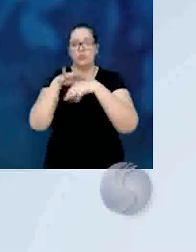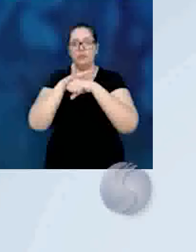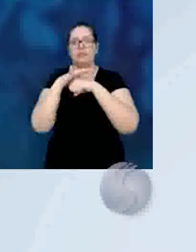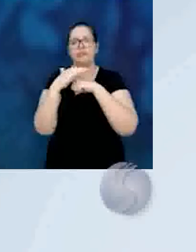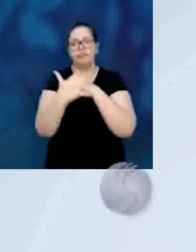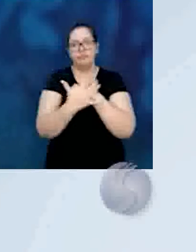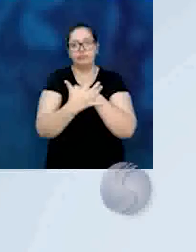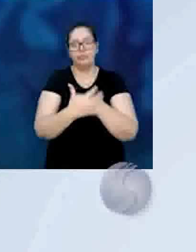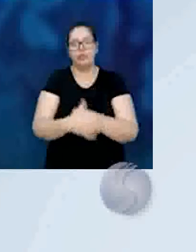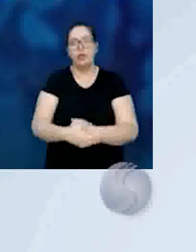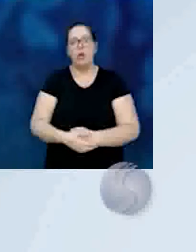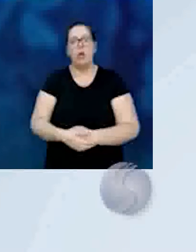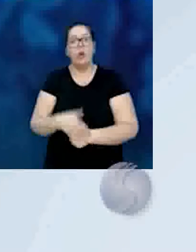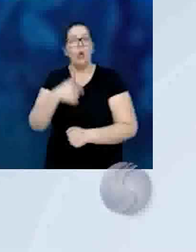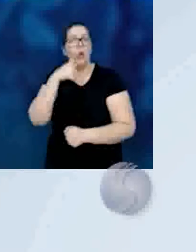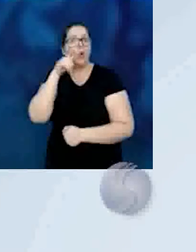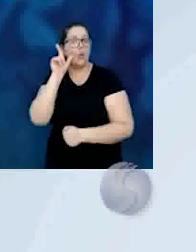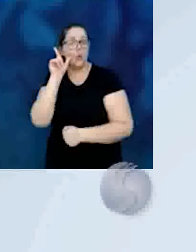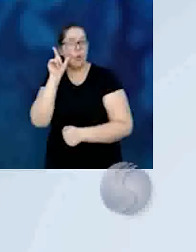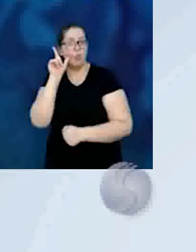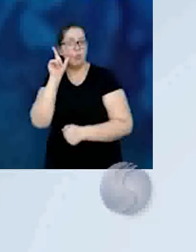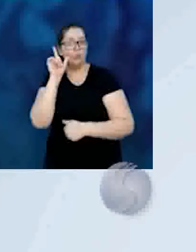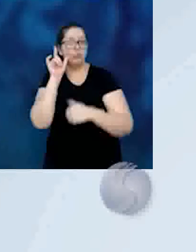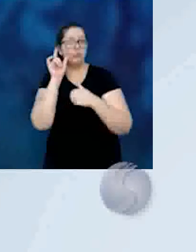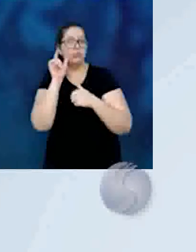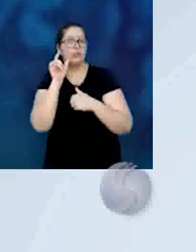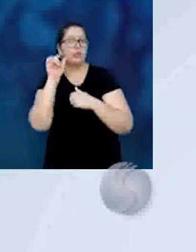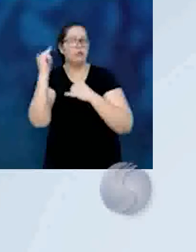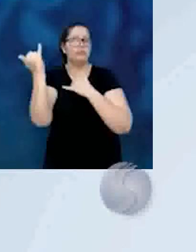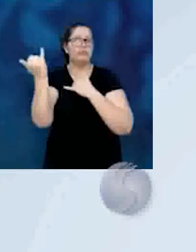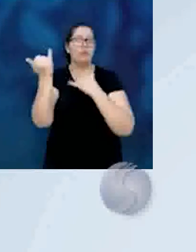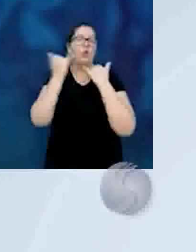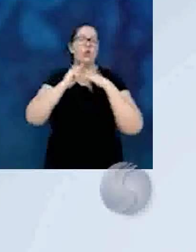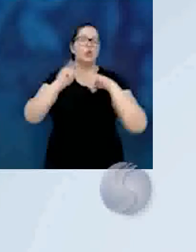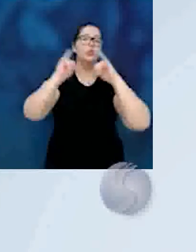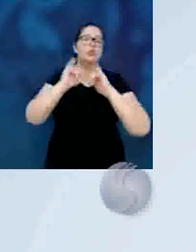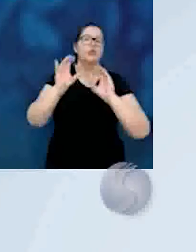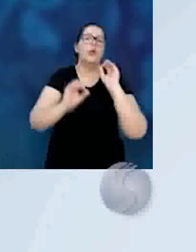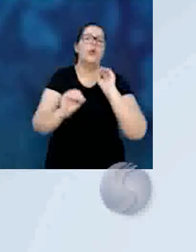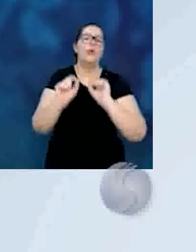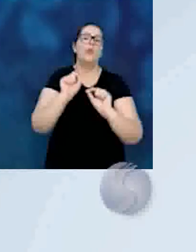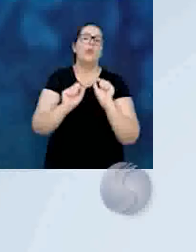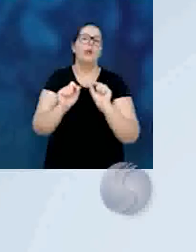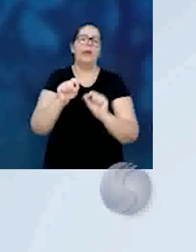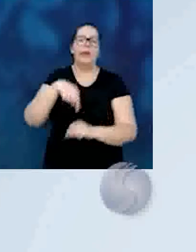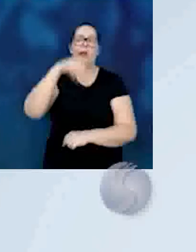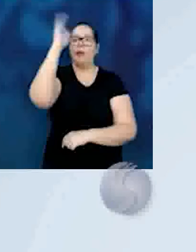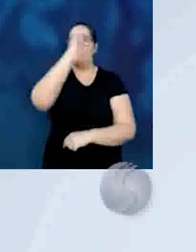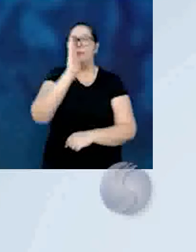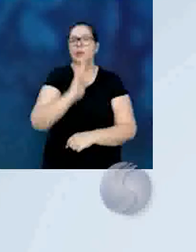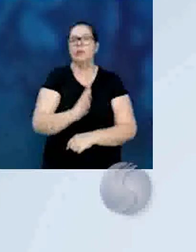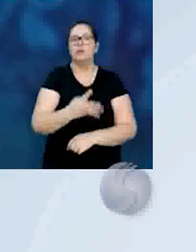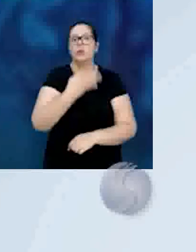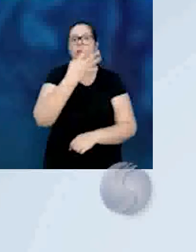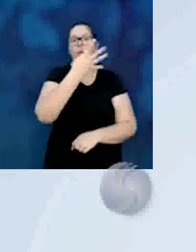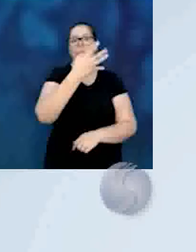né, de que no Brasil nós ultrapassamos o número de 41 mil mortos